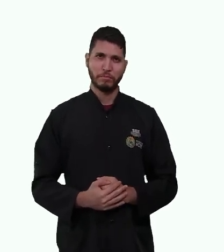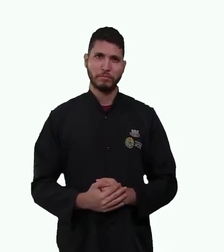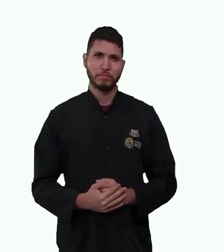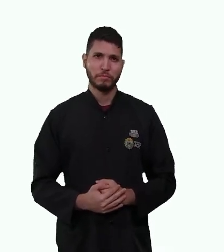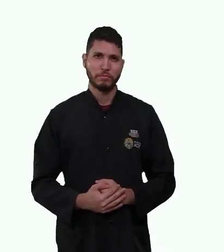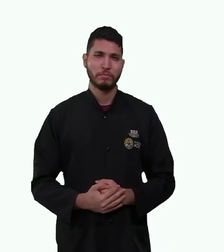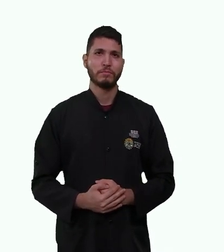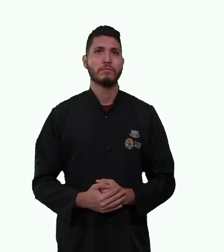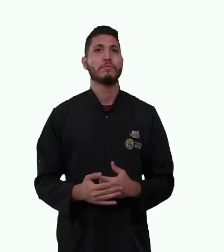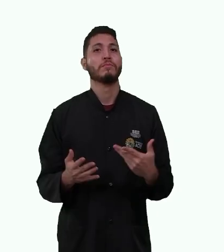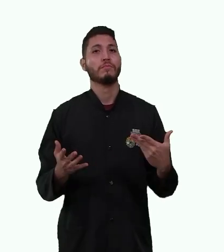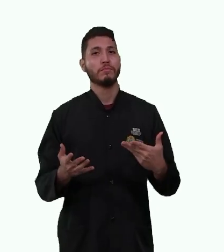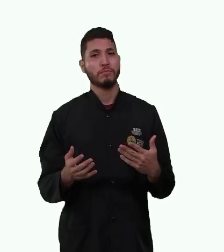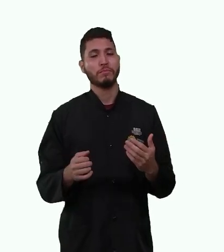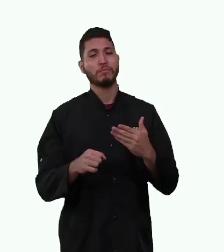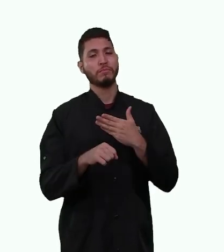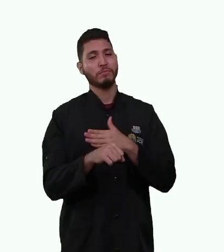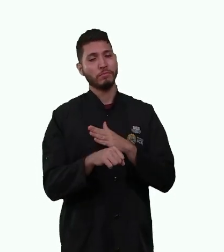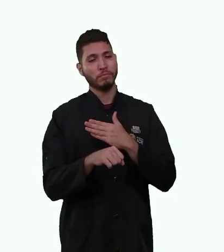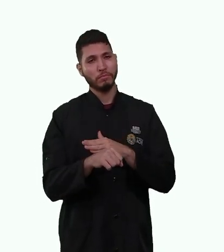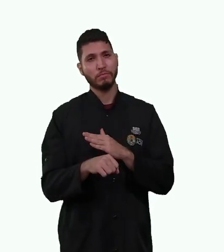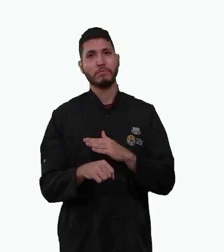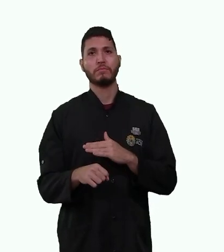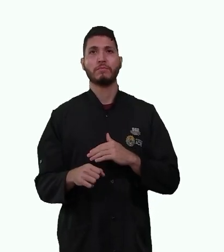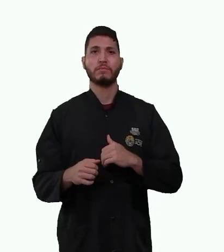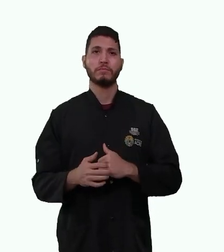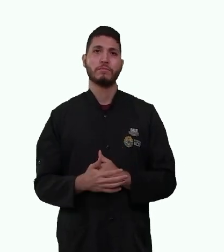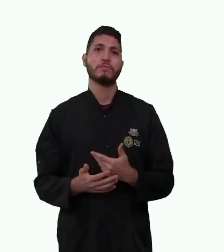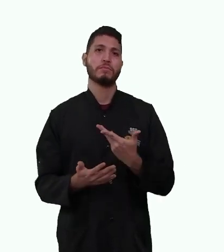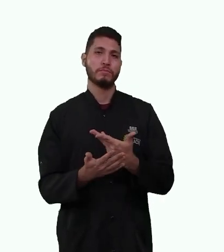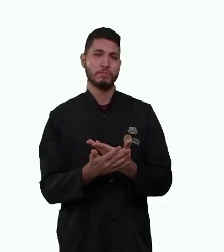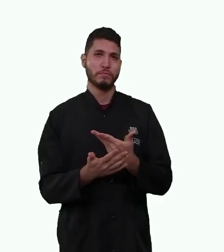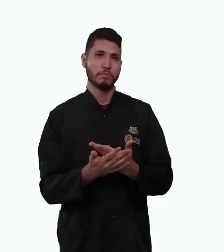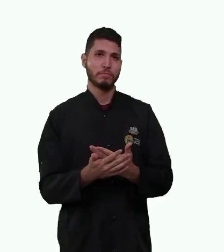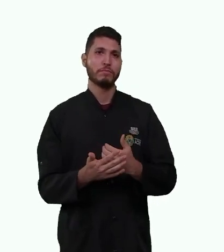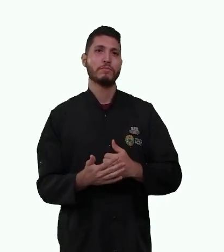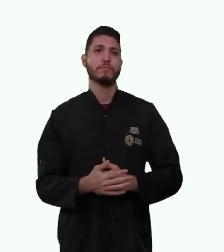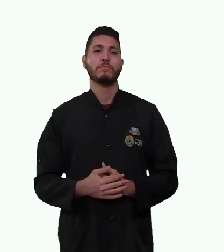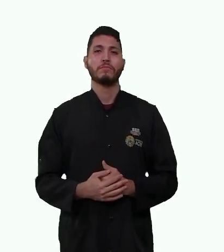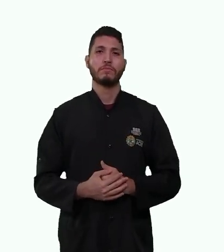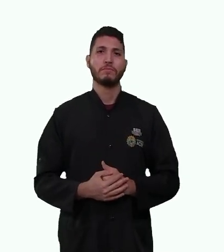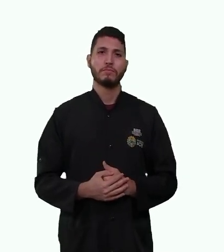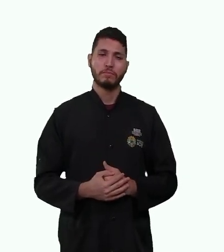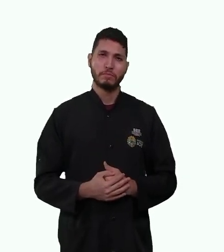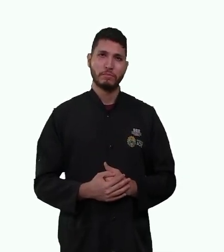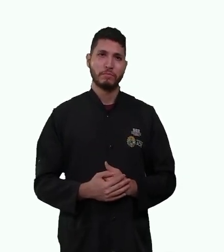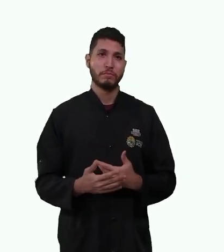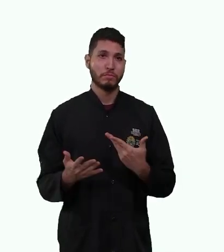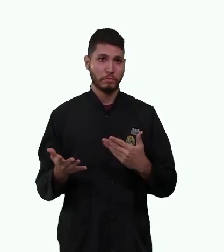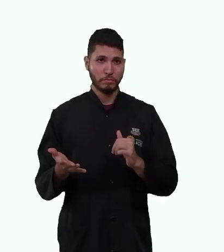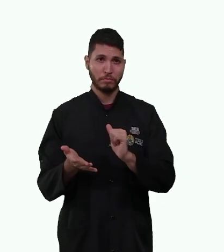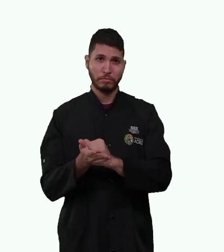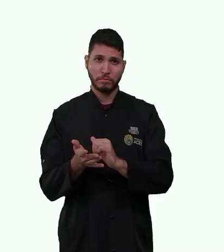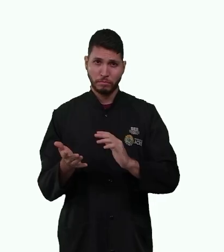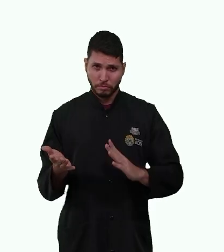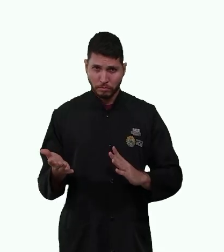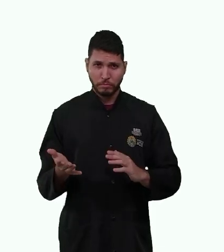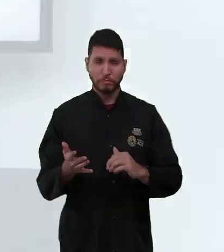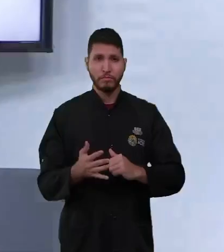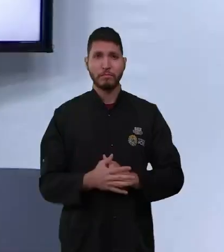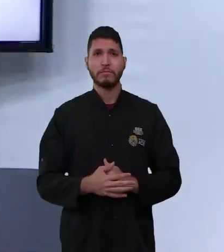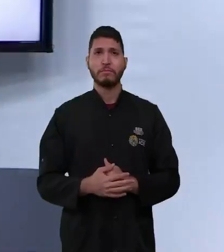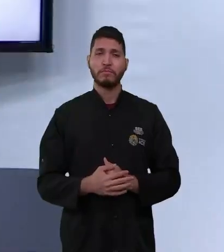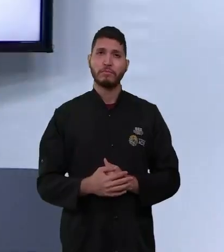Neste momento, nós vamos praticar o que vocês aprenderam na aula. E a atividade que eu trouxe é